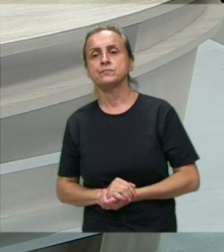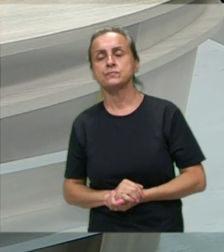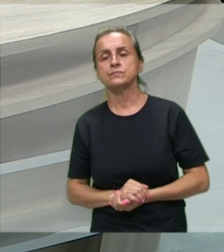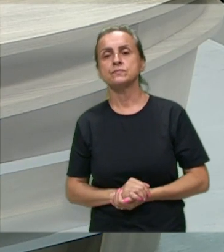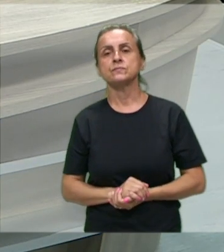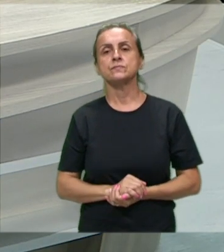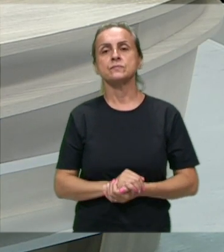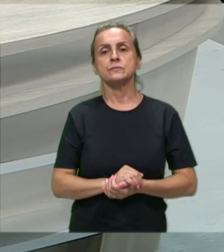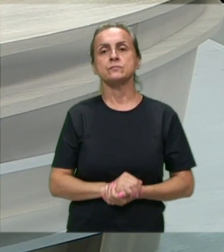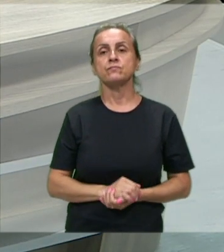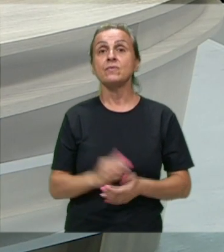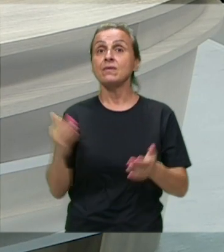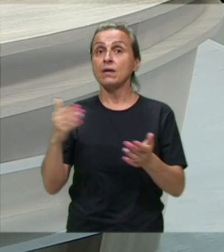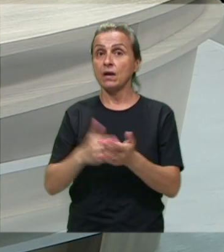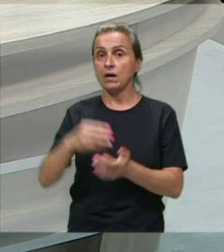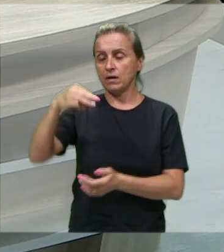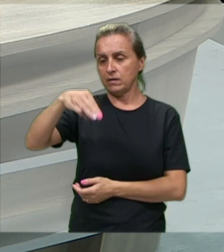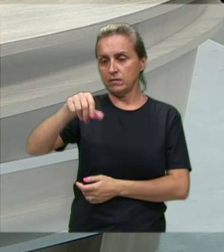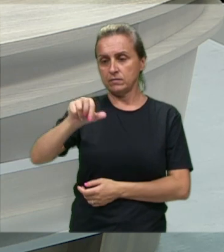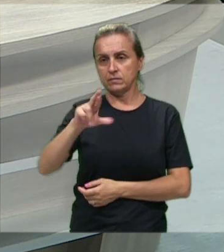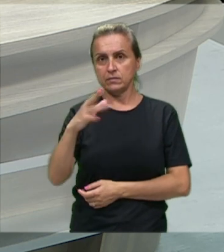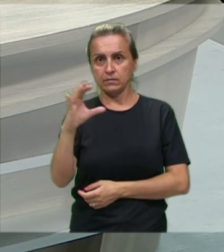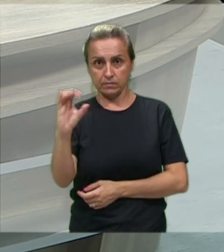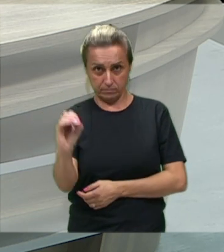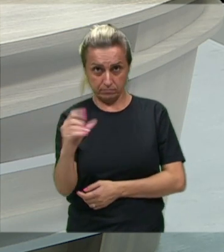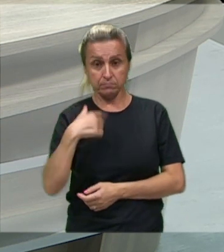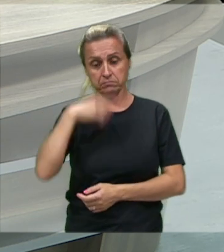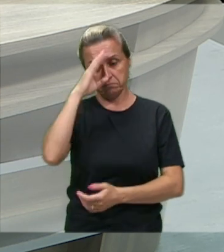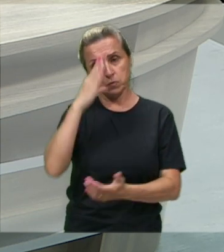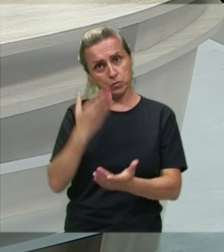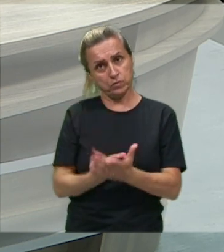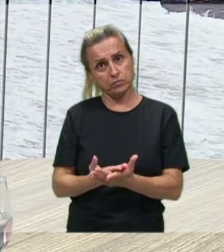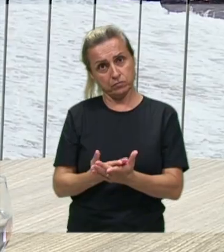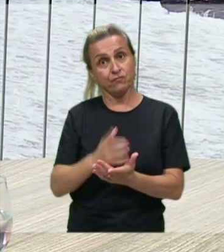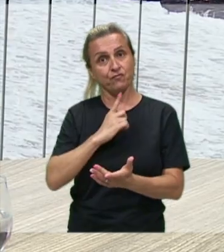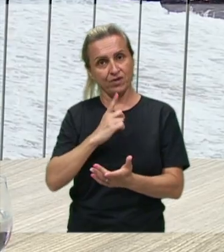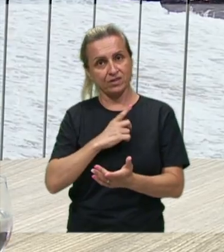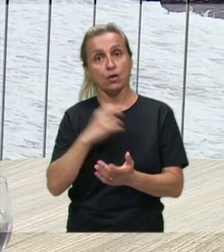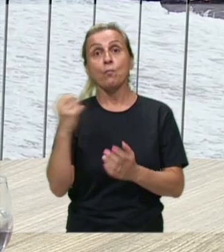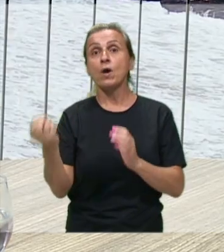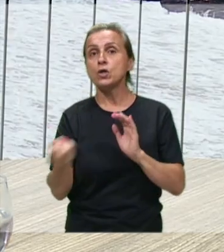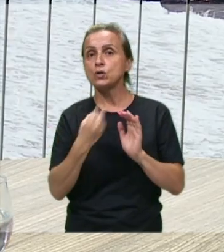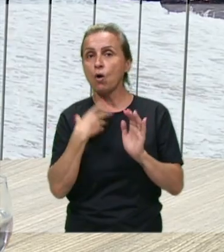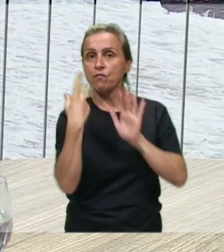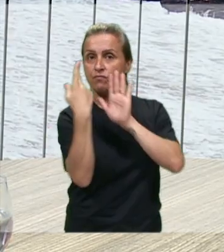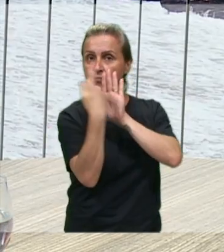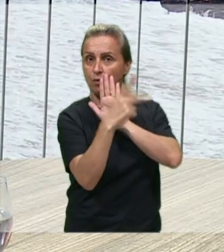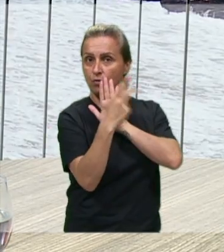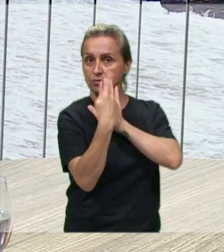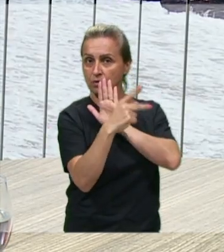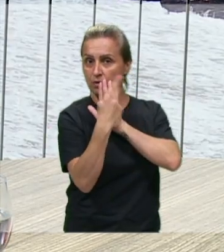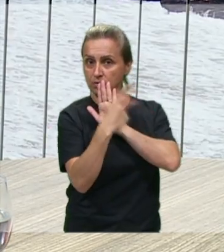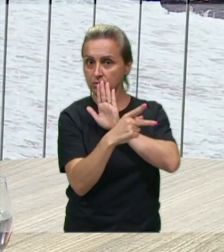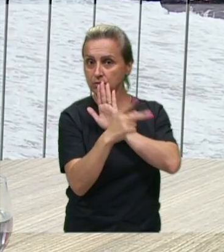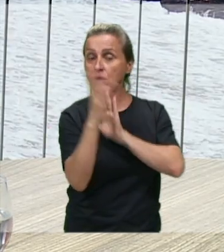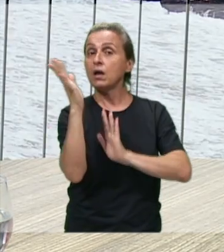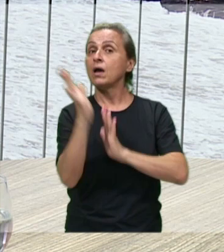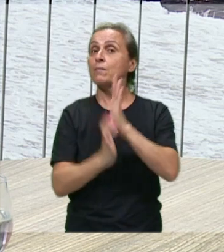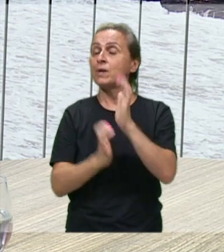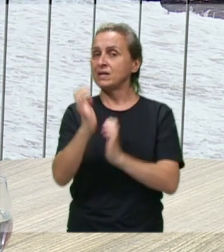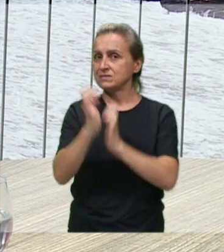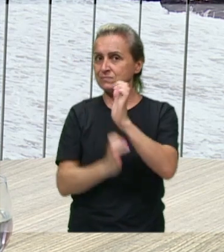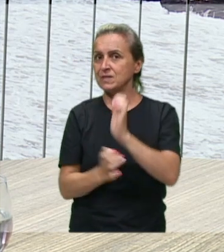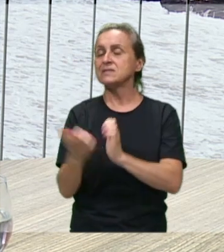agora, não vai gostar. Até março, creio que vai sair uma nova portaria para que as empresas possam se habilitar